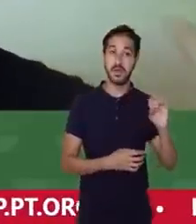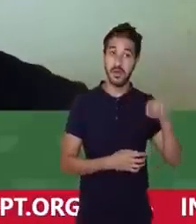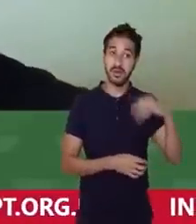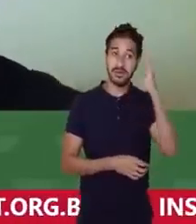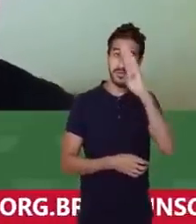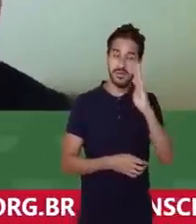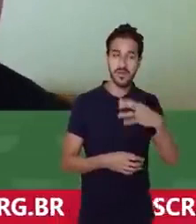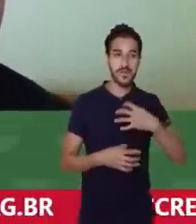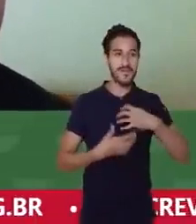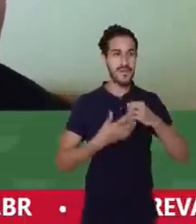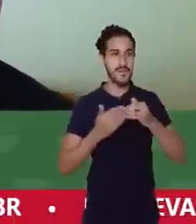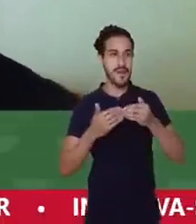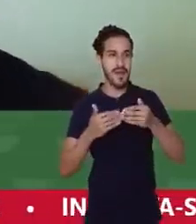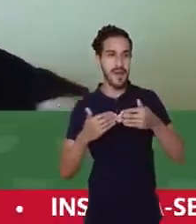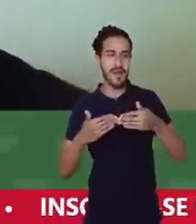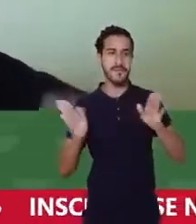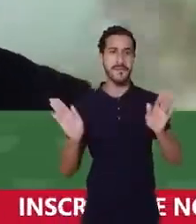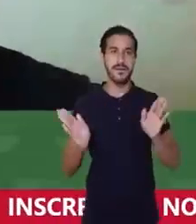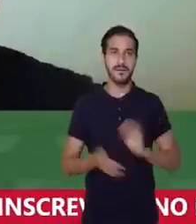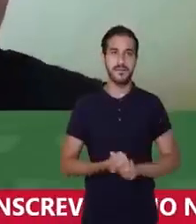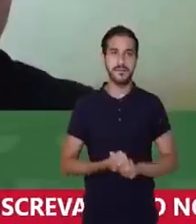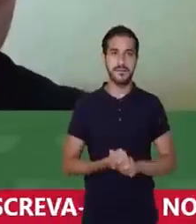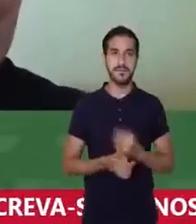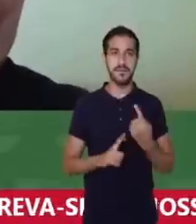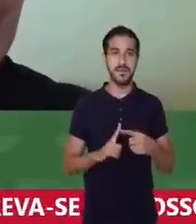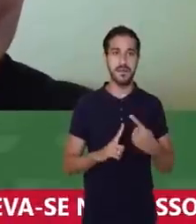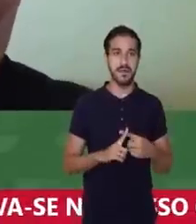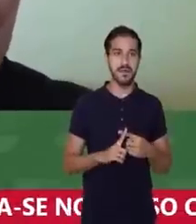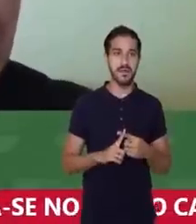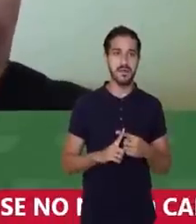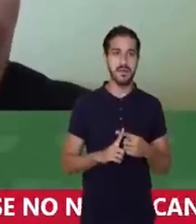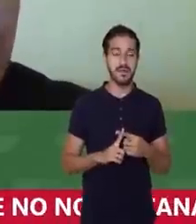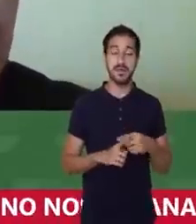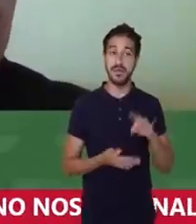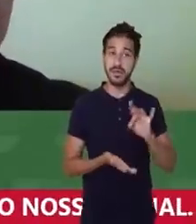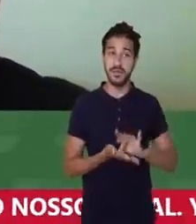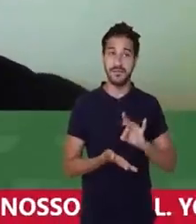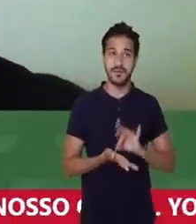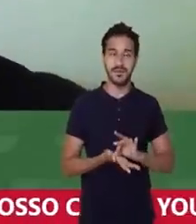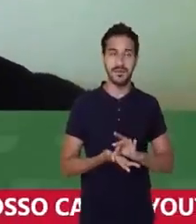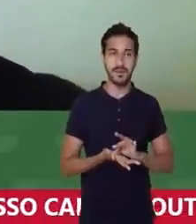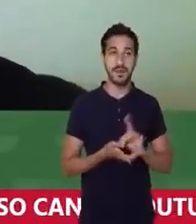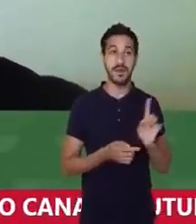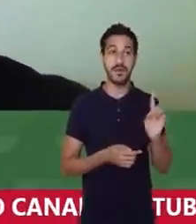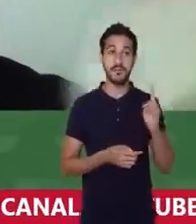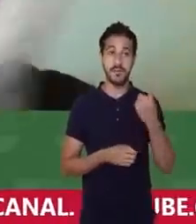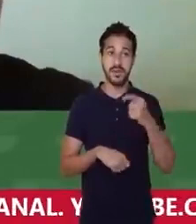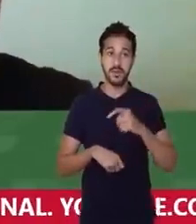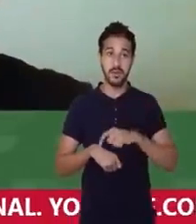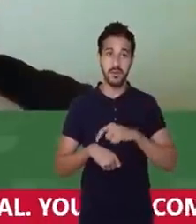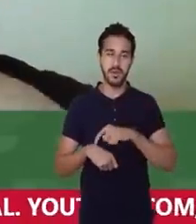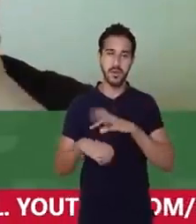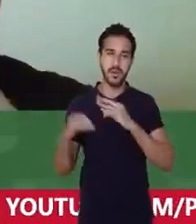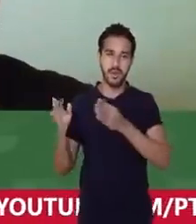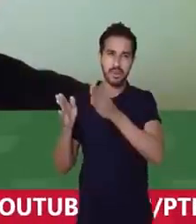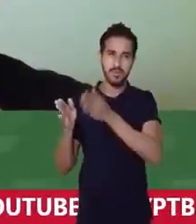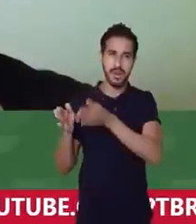de forma aberta e declarada. Por quê? Na verdade, essa primeira fase